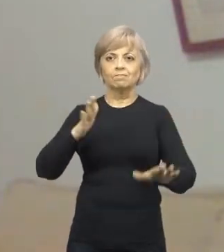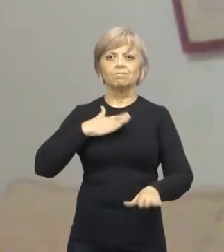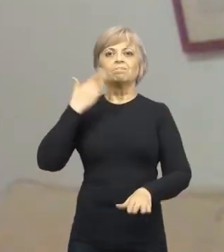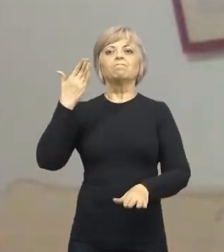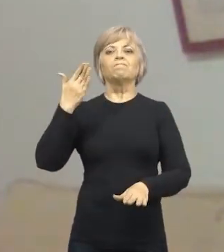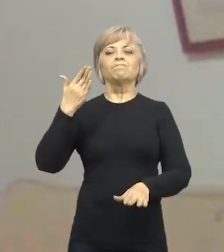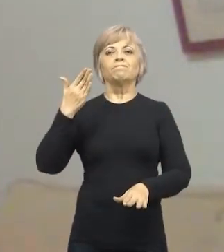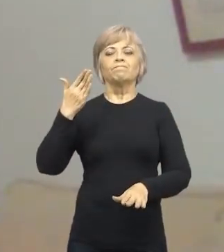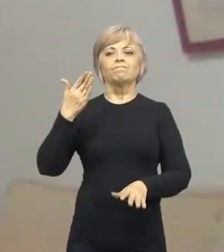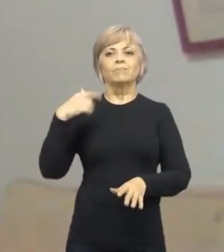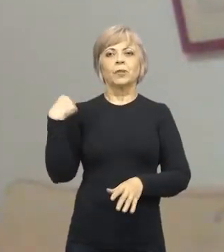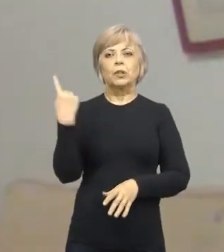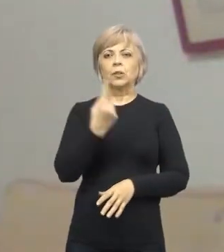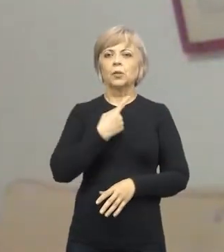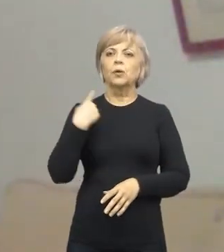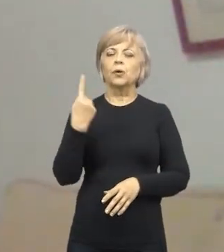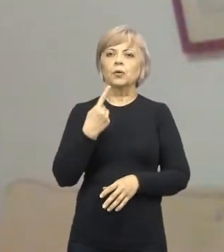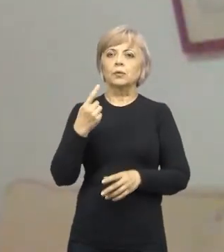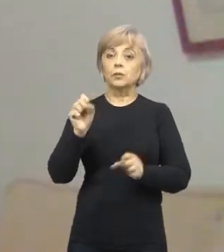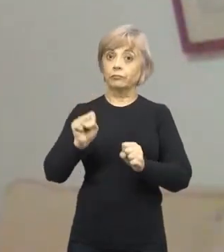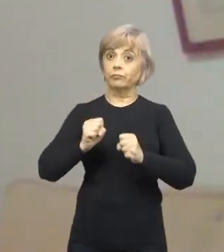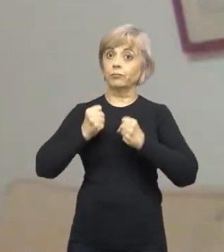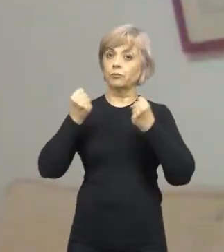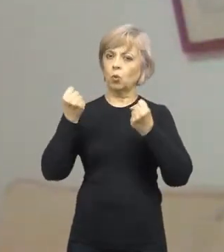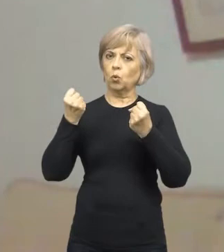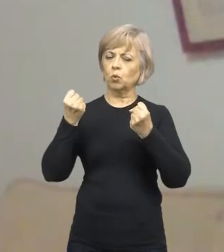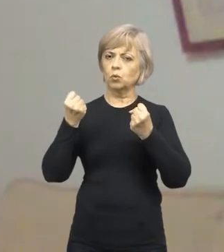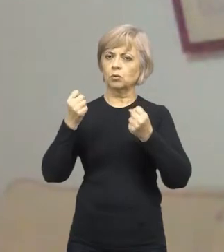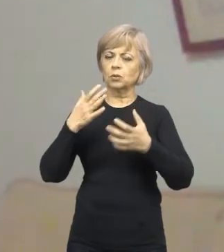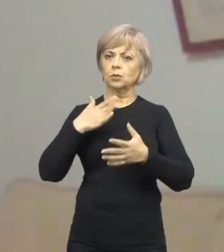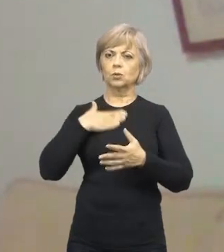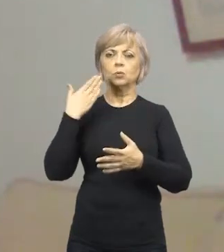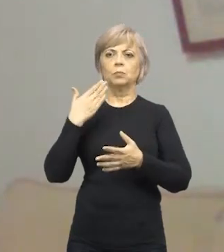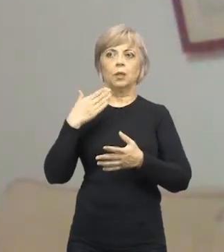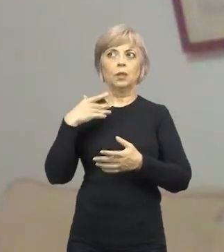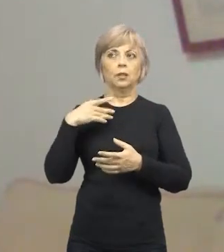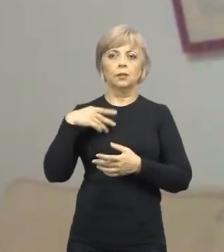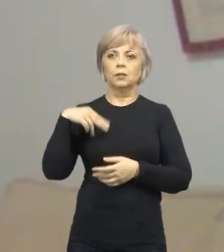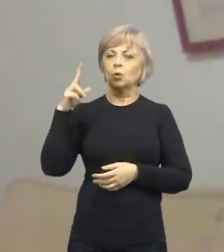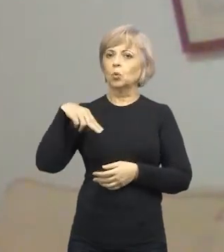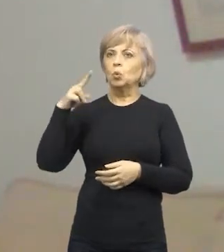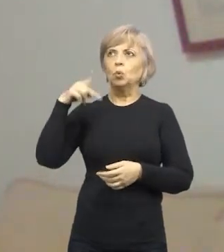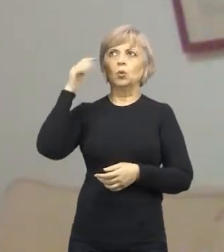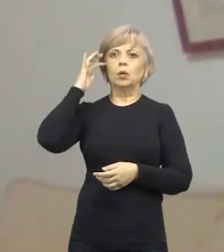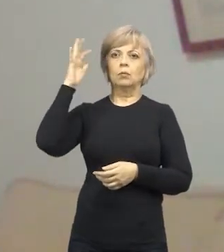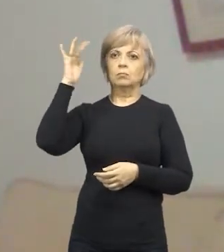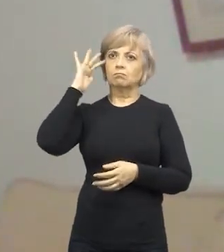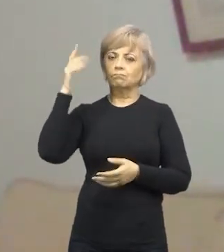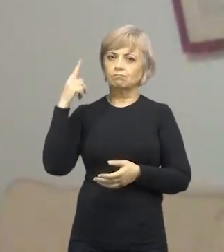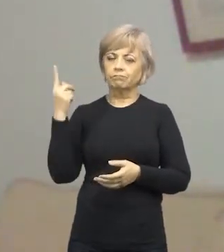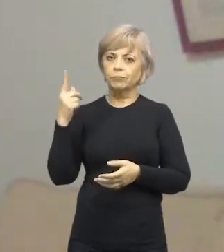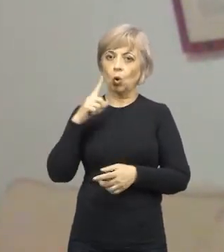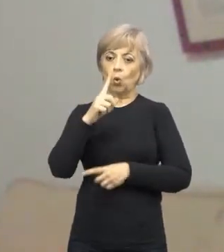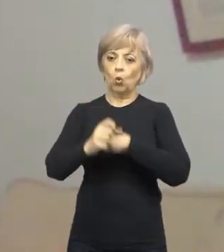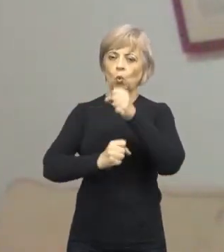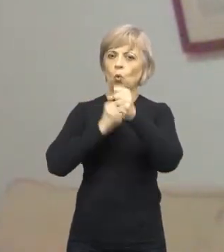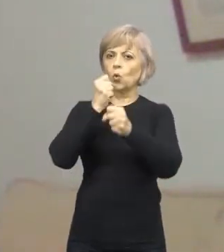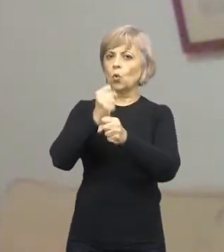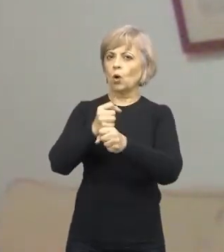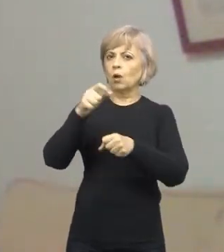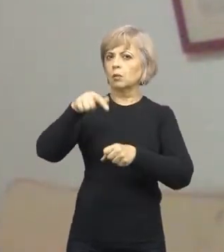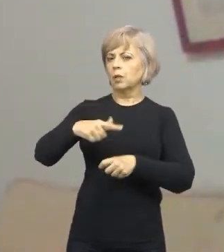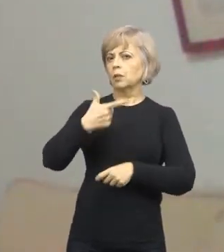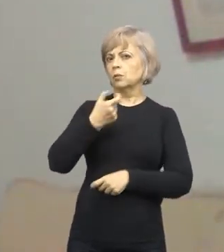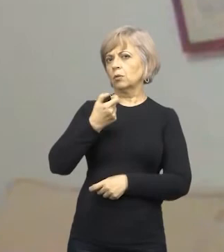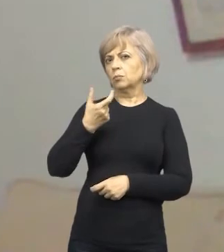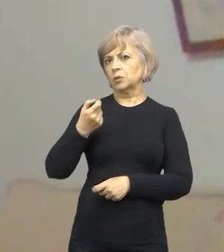com bastante força e surpresa. Ninguém imaginava passar um ano como temos passado esse